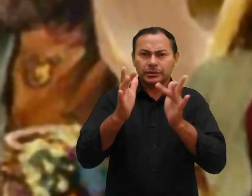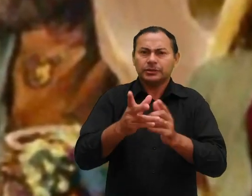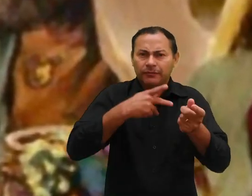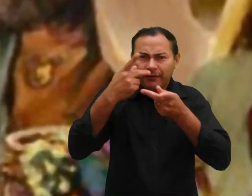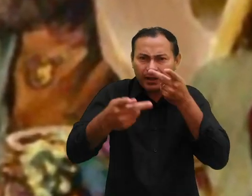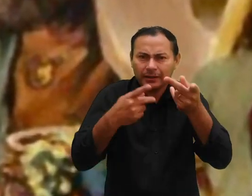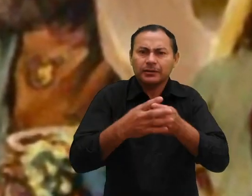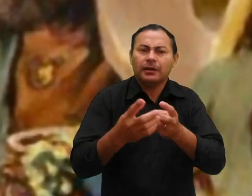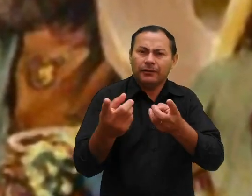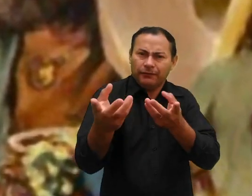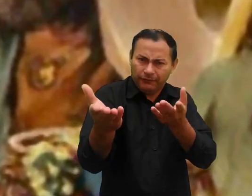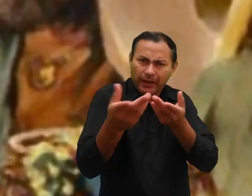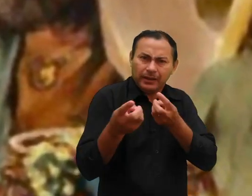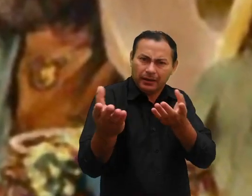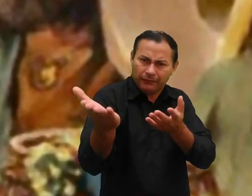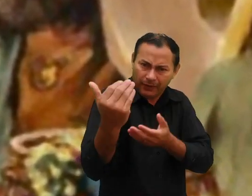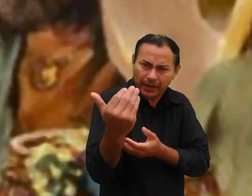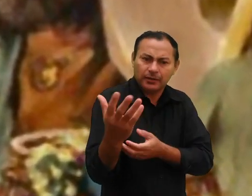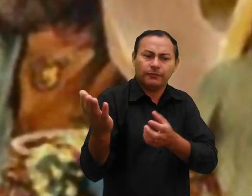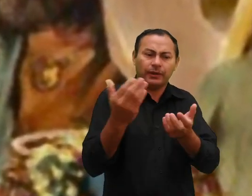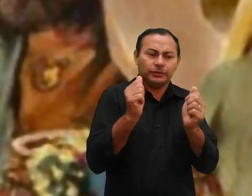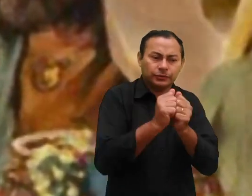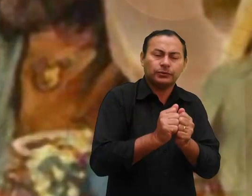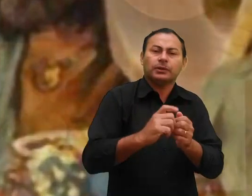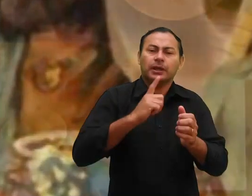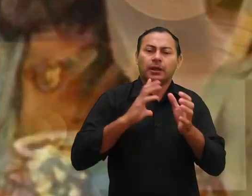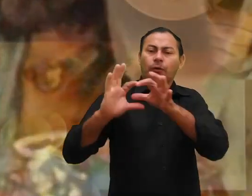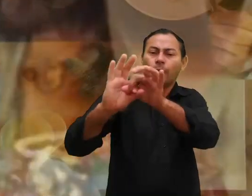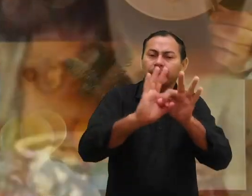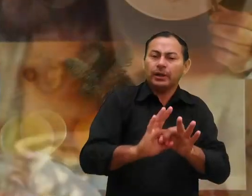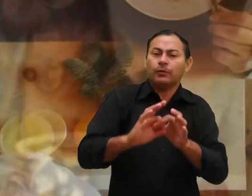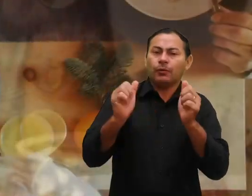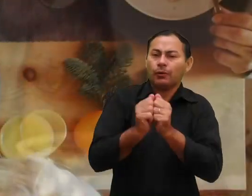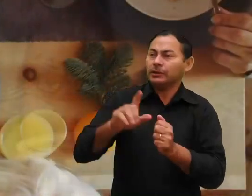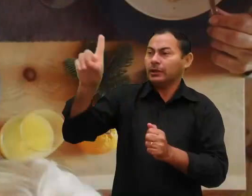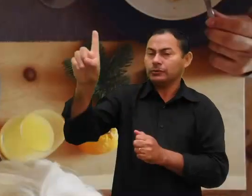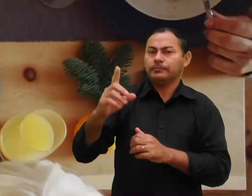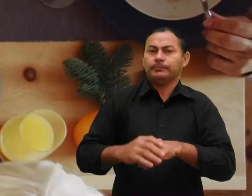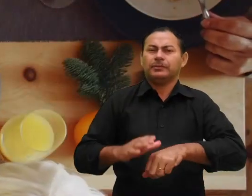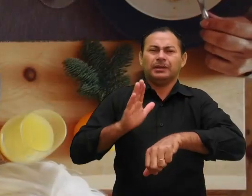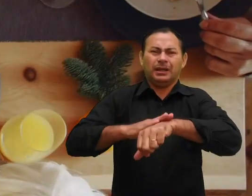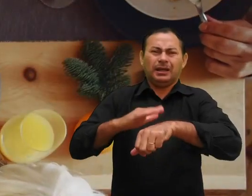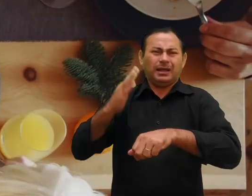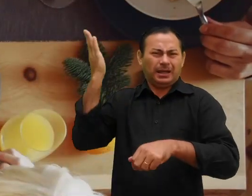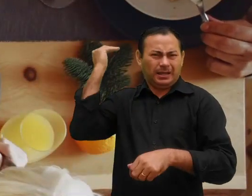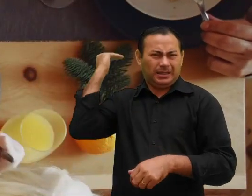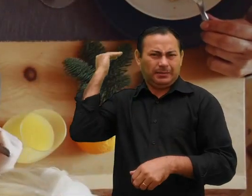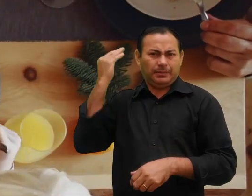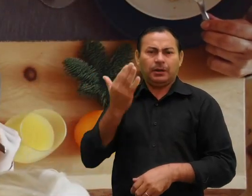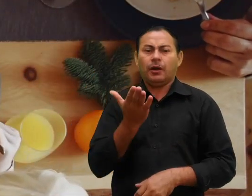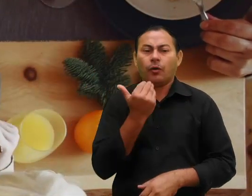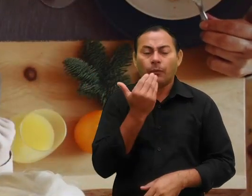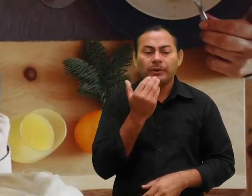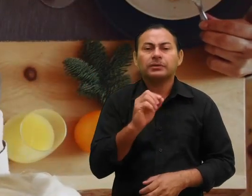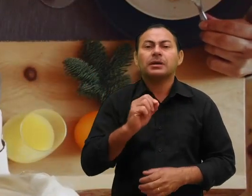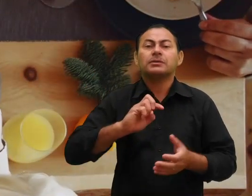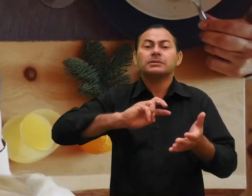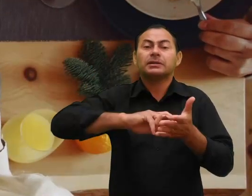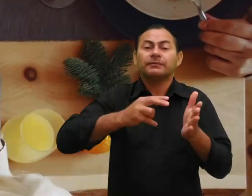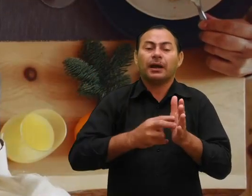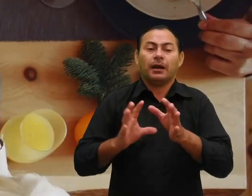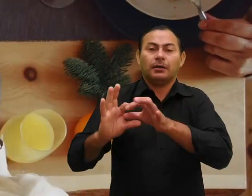dizendo: venham, está pronto? Venham para a mesa, venham ter comunhão comigo. Naquele tempo, comer era um símbolo de